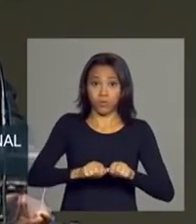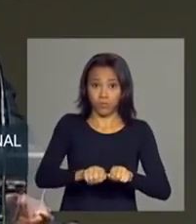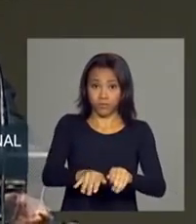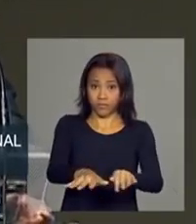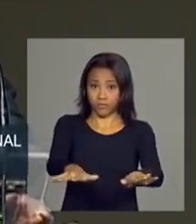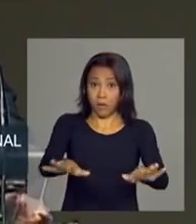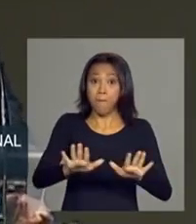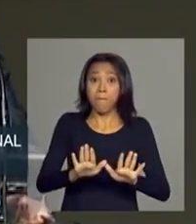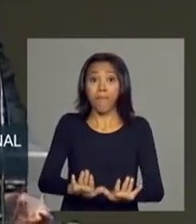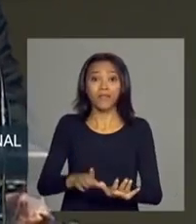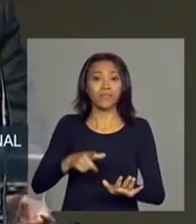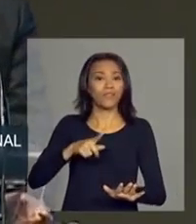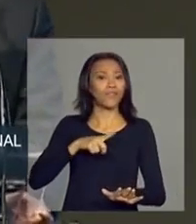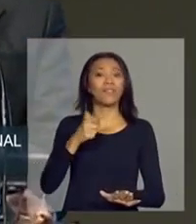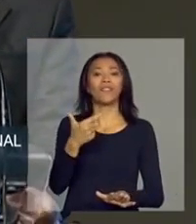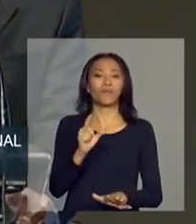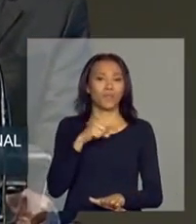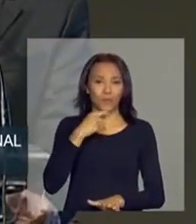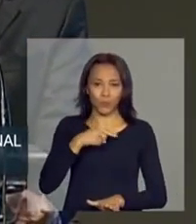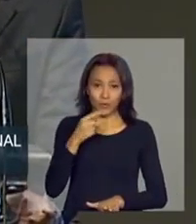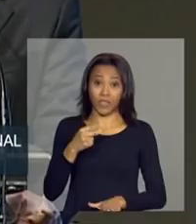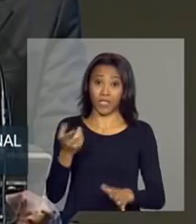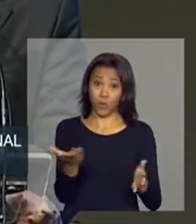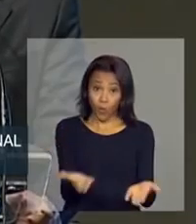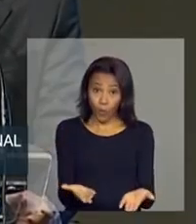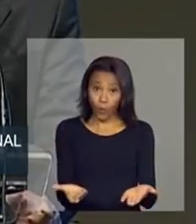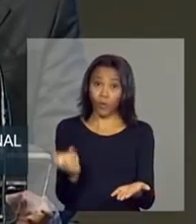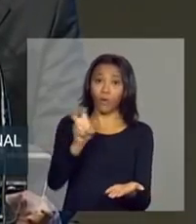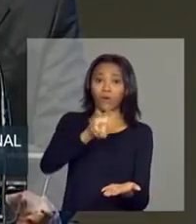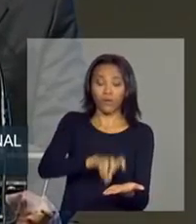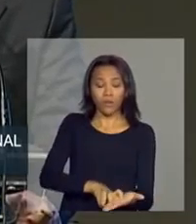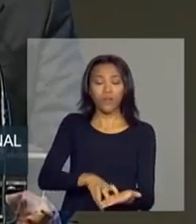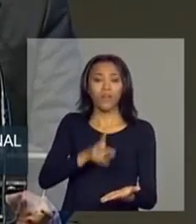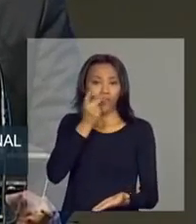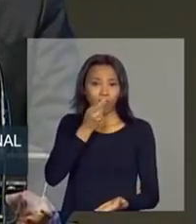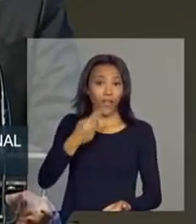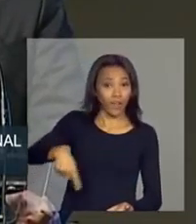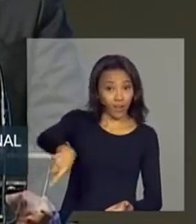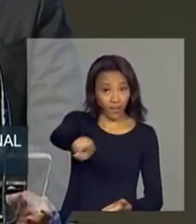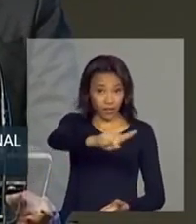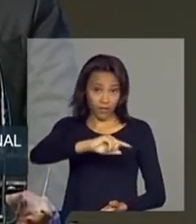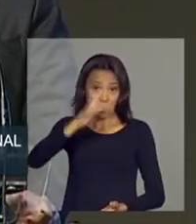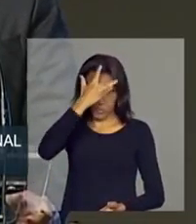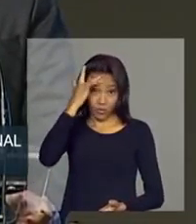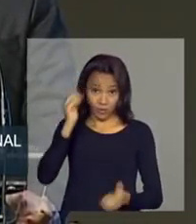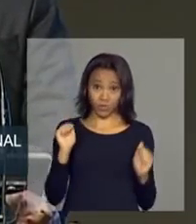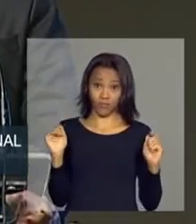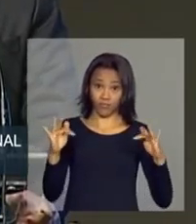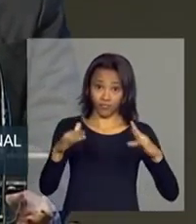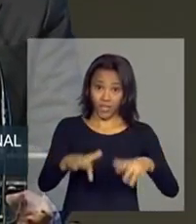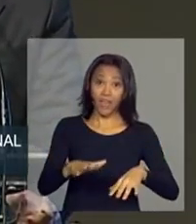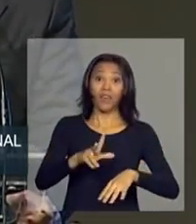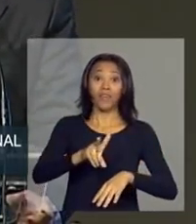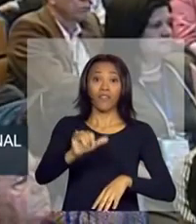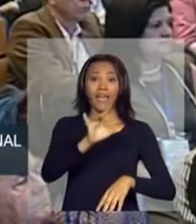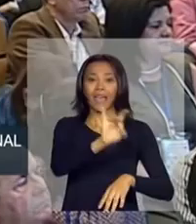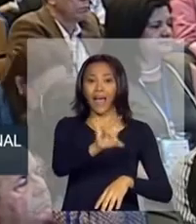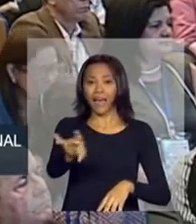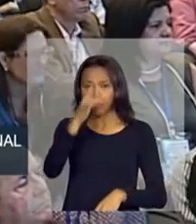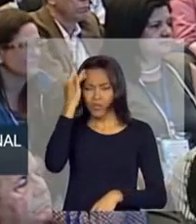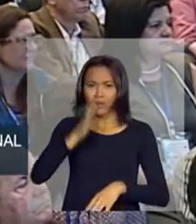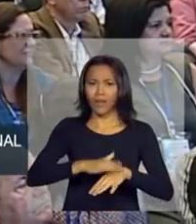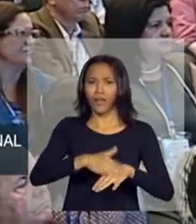de pessoas. É importante, sim, qualificar e ampliar a infraestrutura hídrica que nós estamos